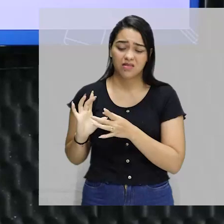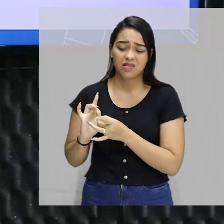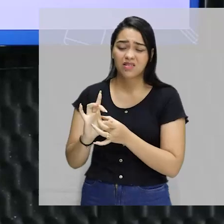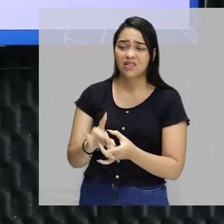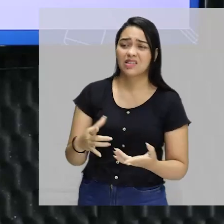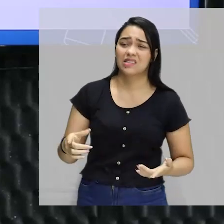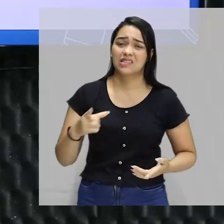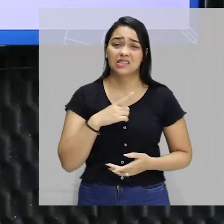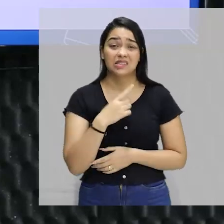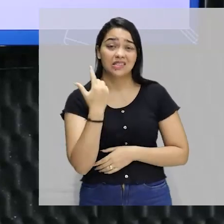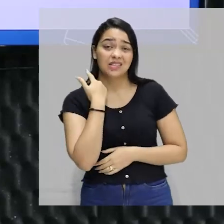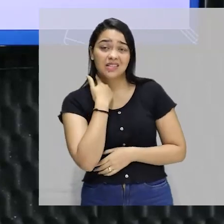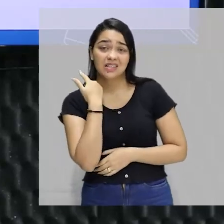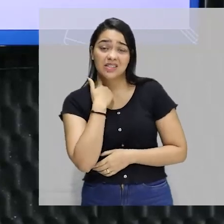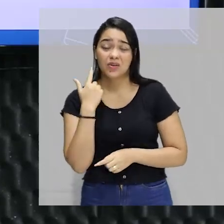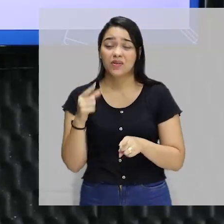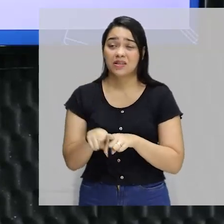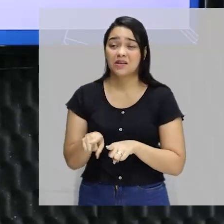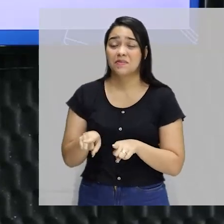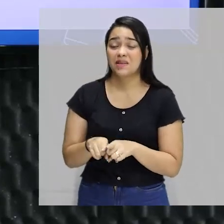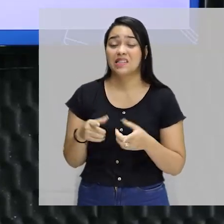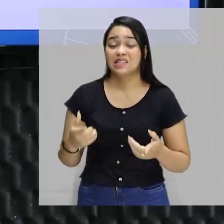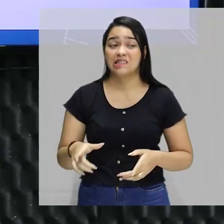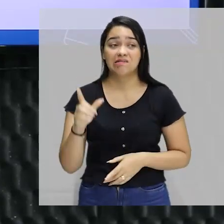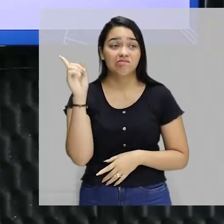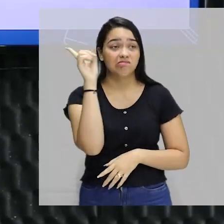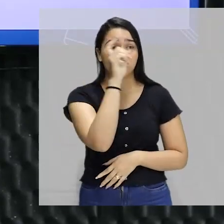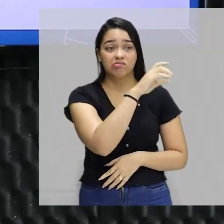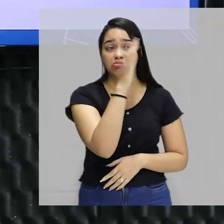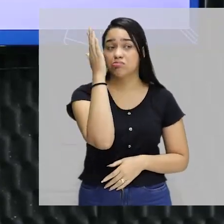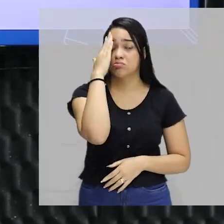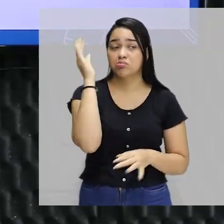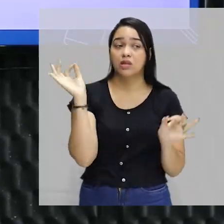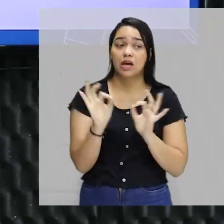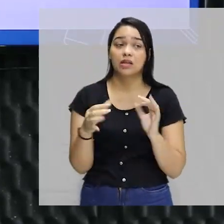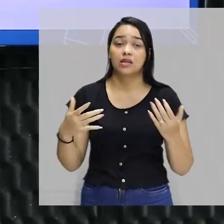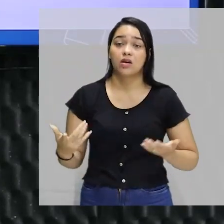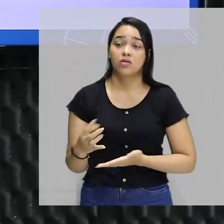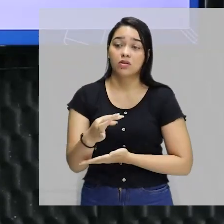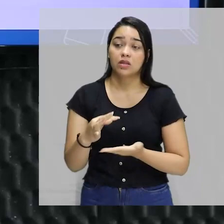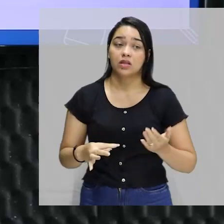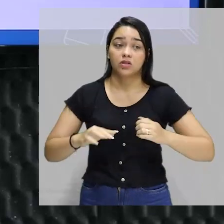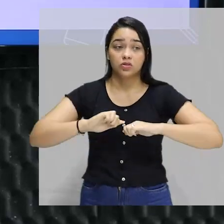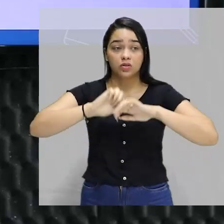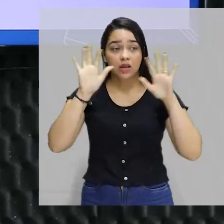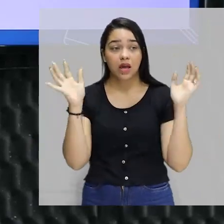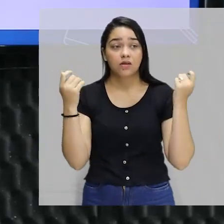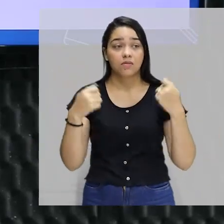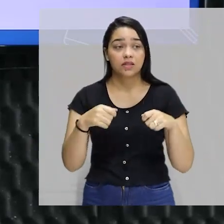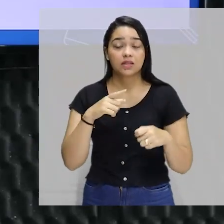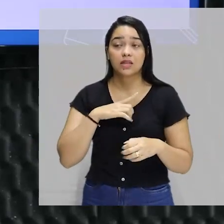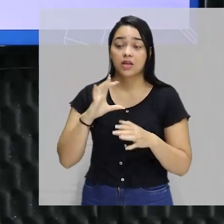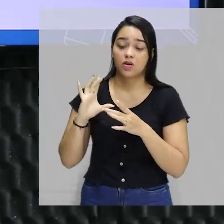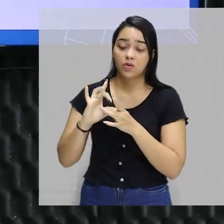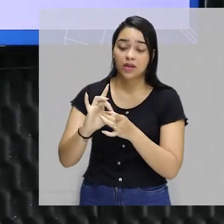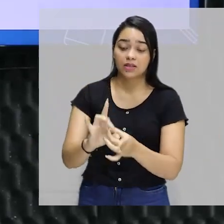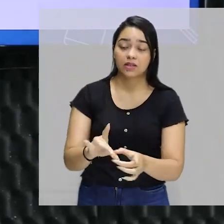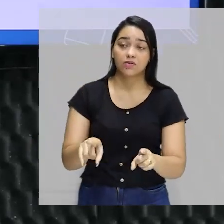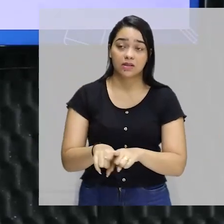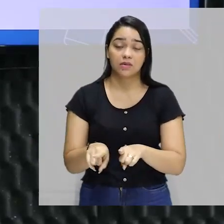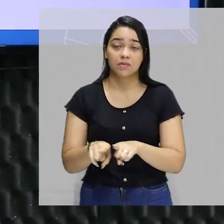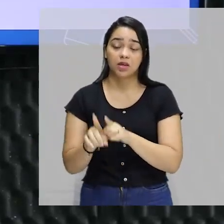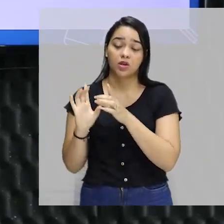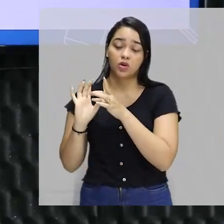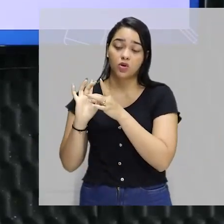texto bastante cansativo e de difícil compreensão. Então, para que o texto seja claro, ele precisa ter coesão